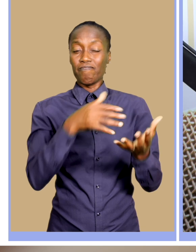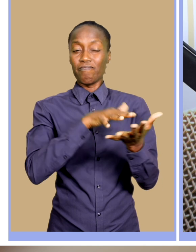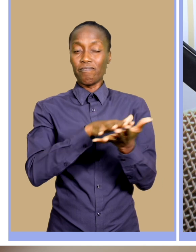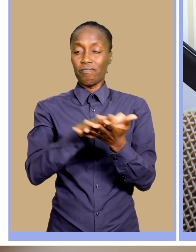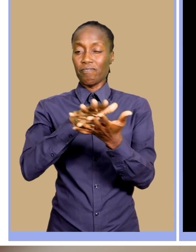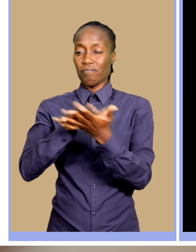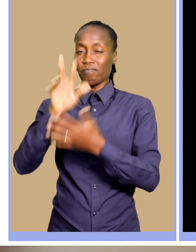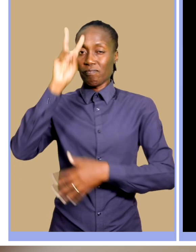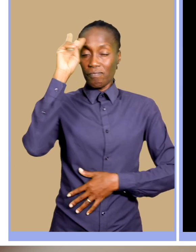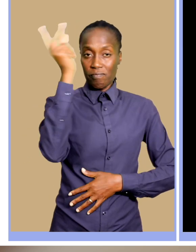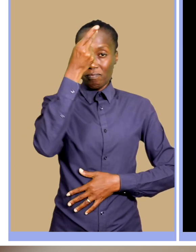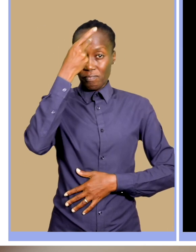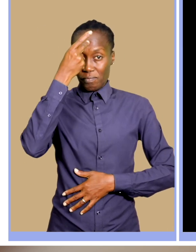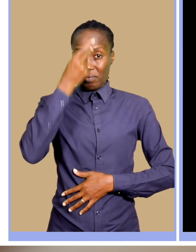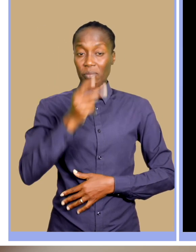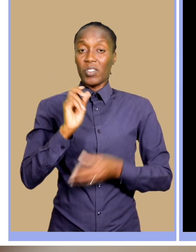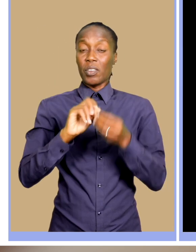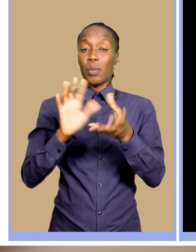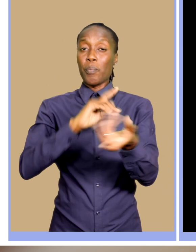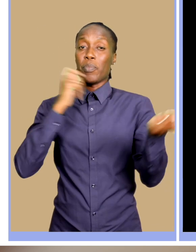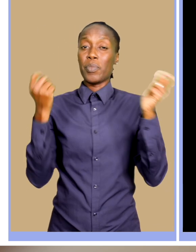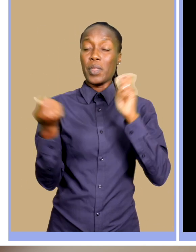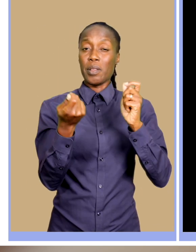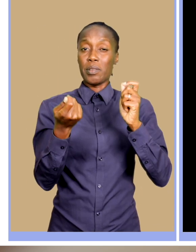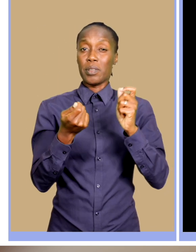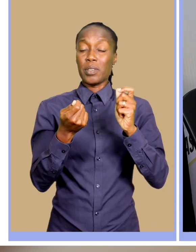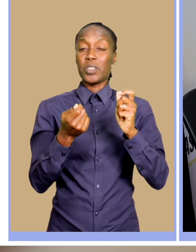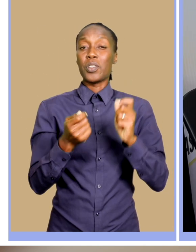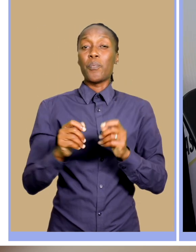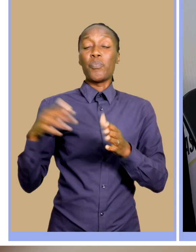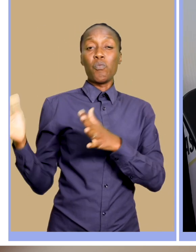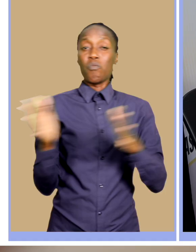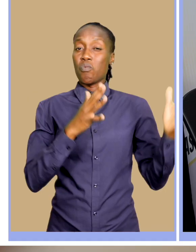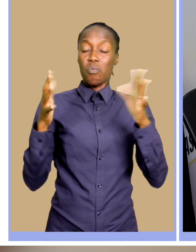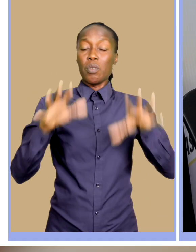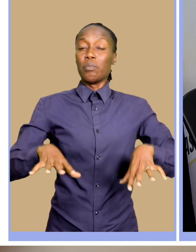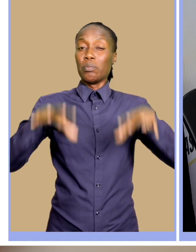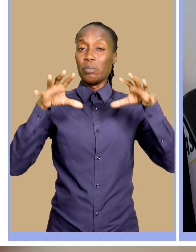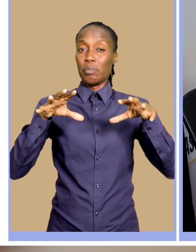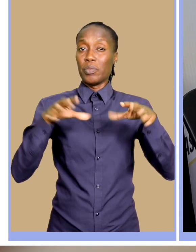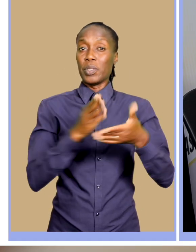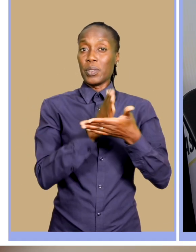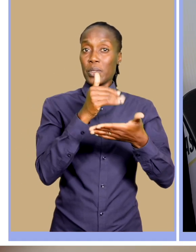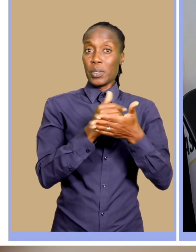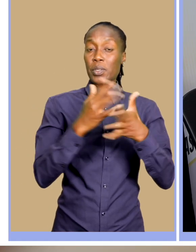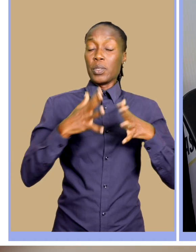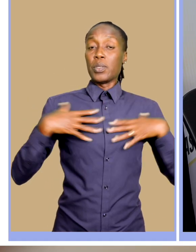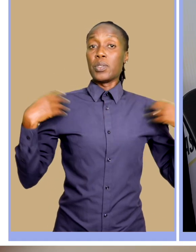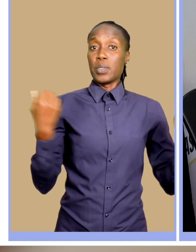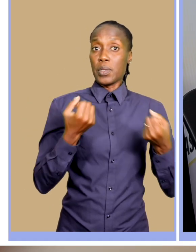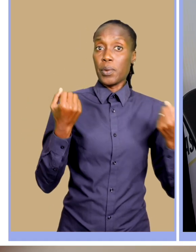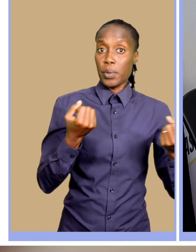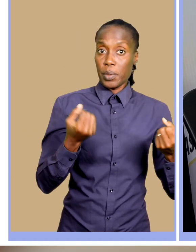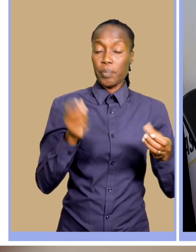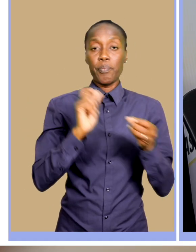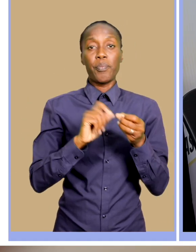saúde. E é marcante um evento que nós conduzimos, nós organizamos, preparamos nos mínimos